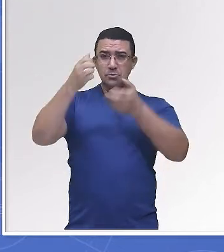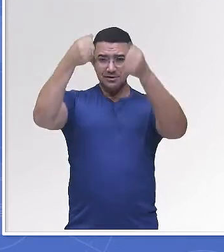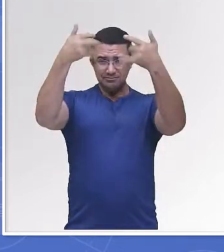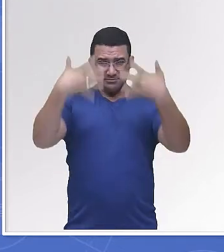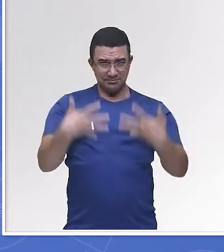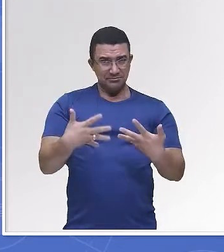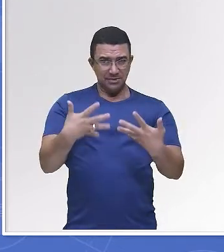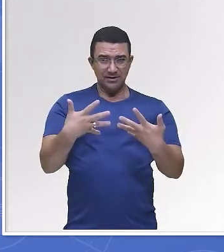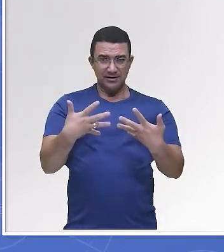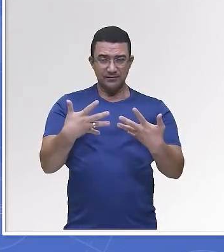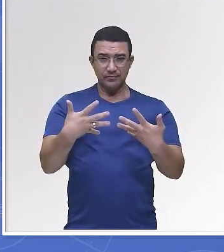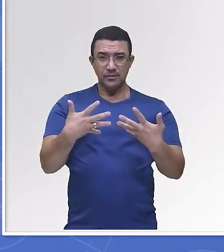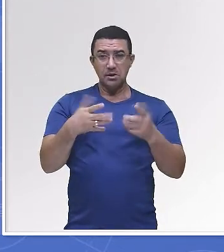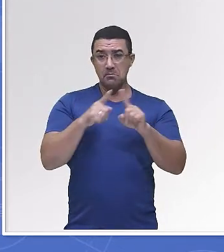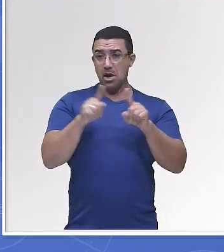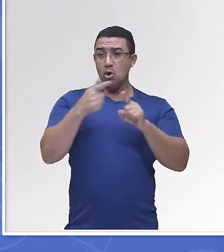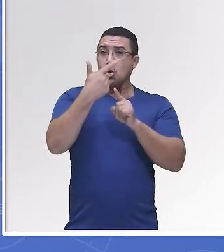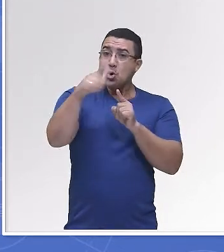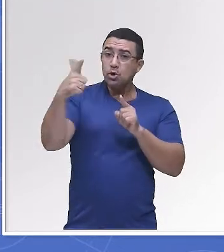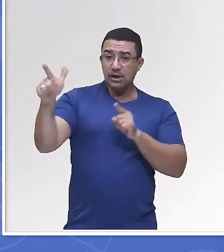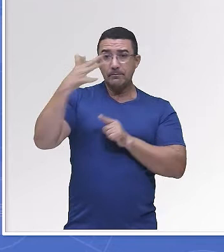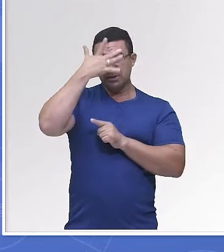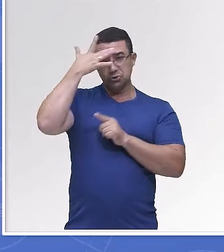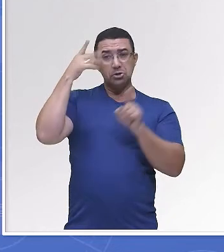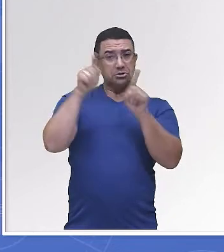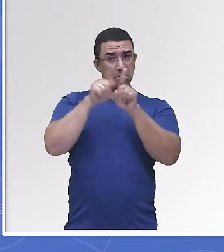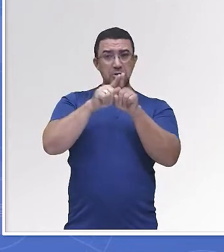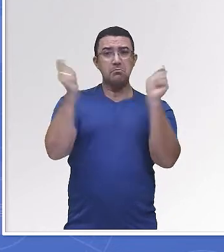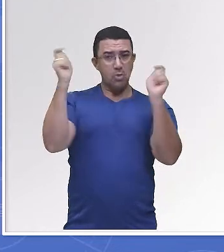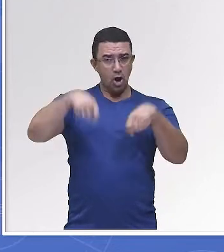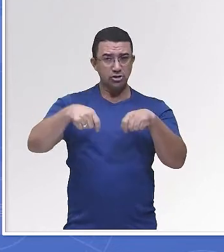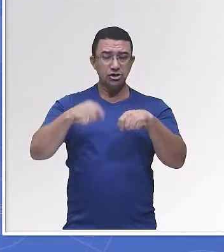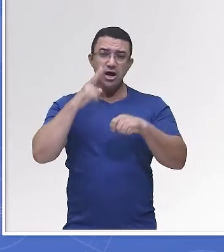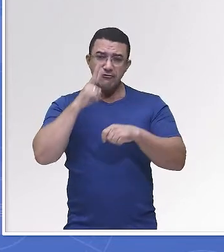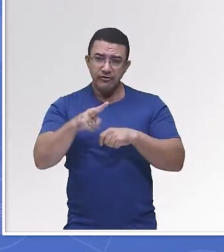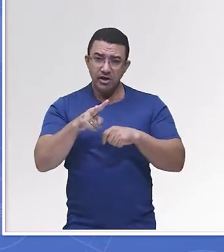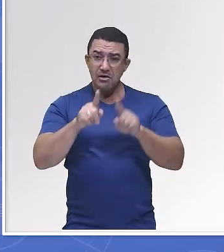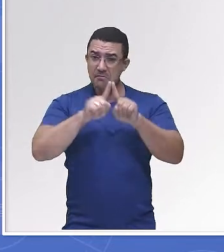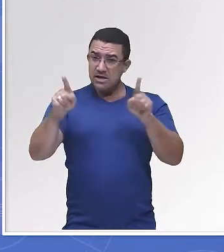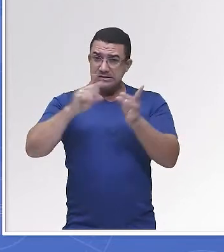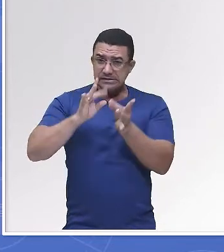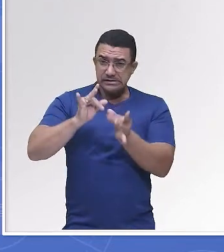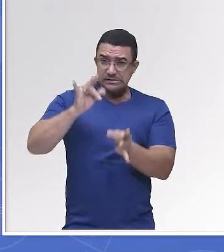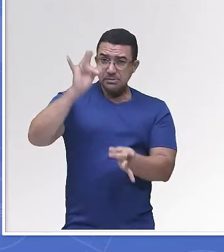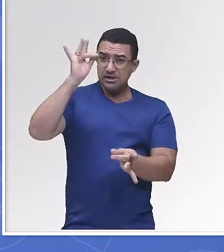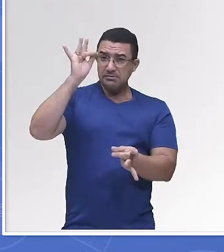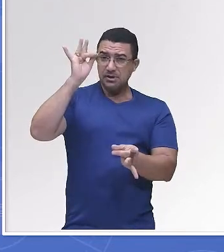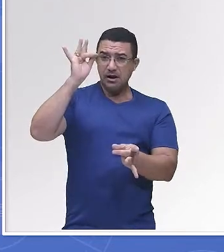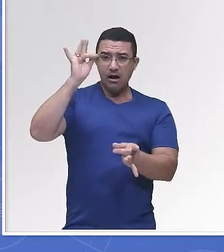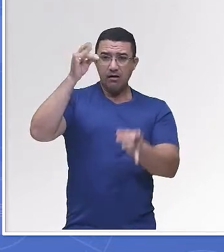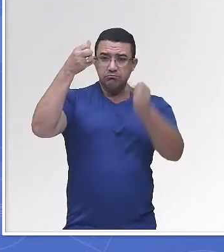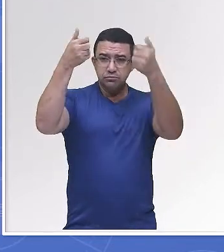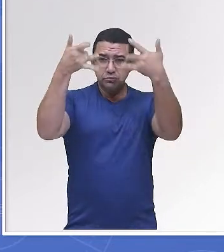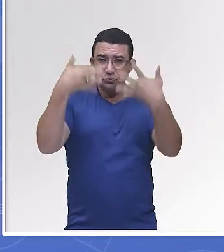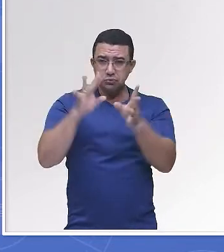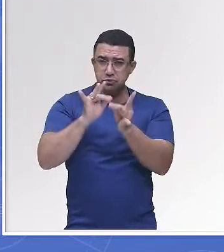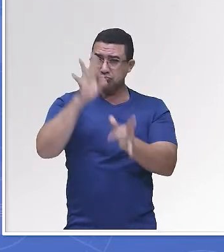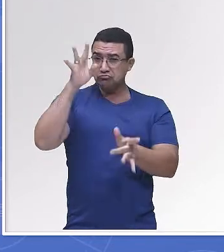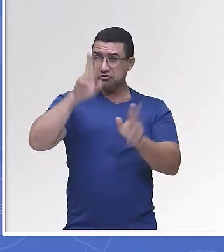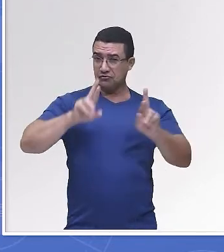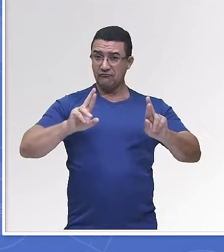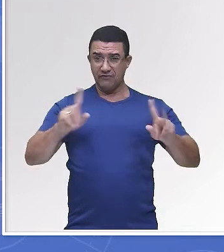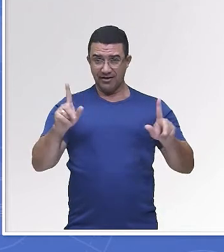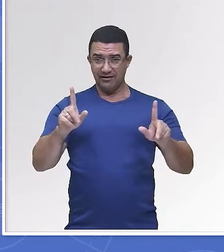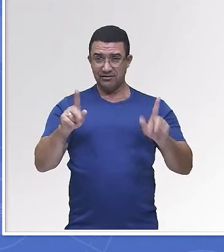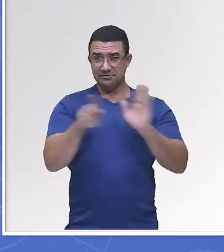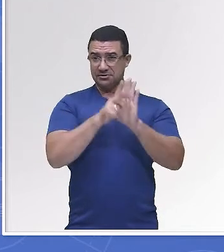que outras pessoas poderiam também observar, né? Quando ele diz que é maior que a lua, isso é uma impressão pessoal dele. Quando